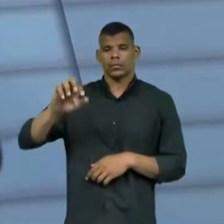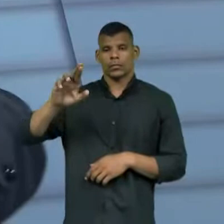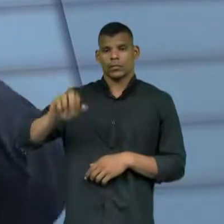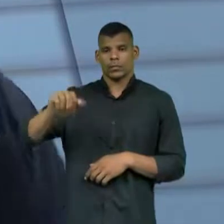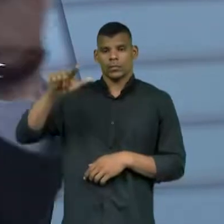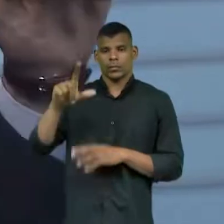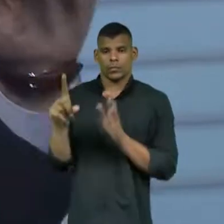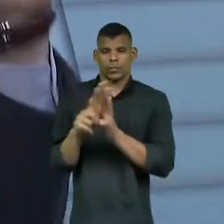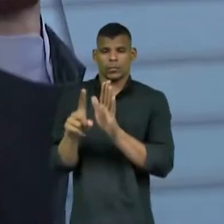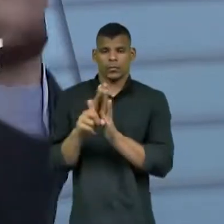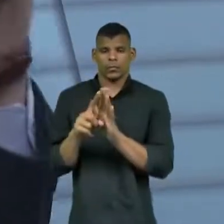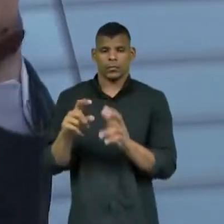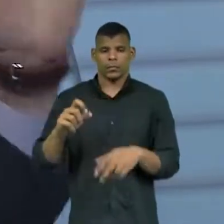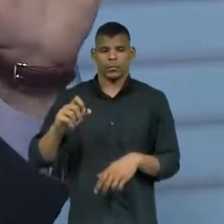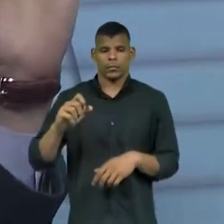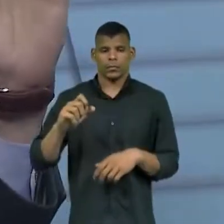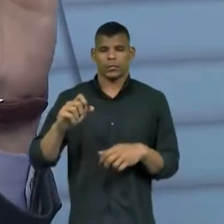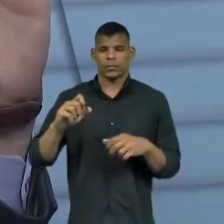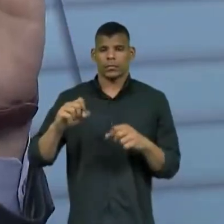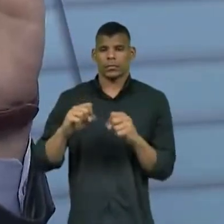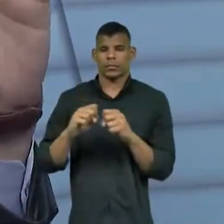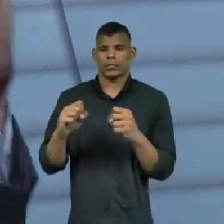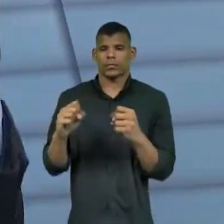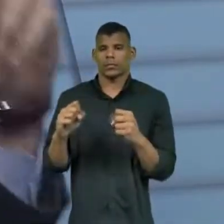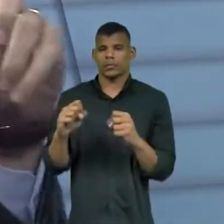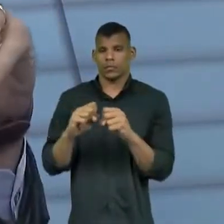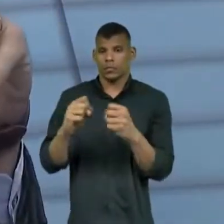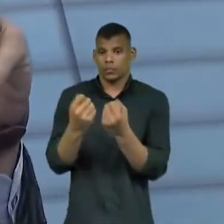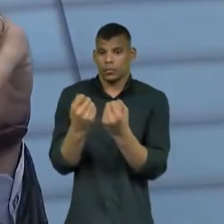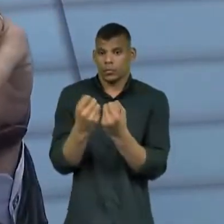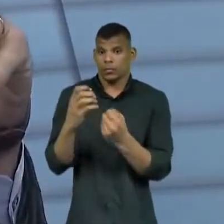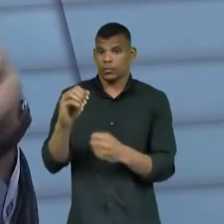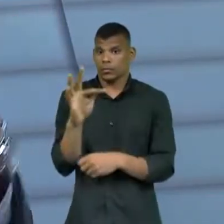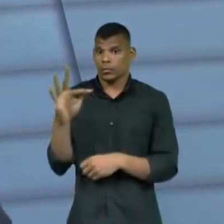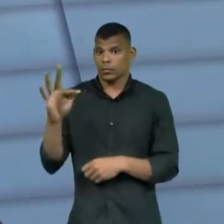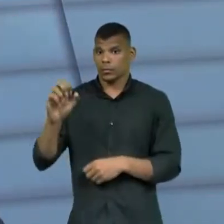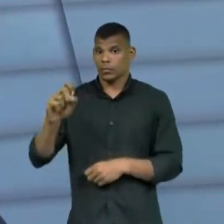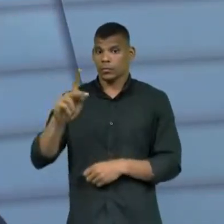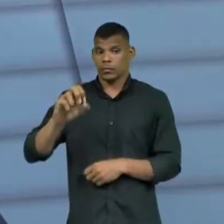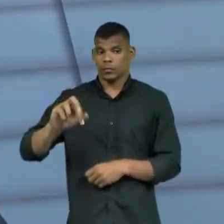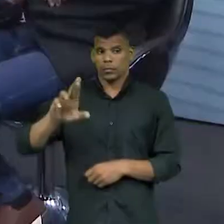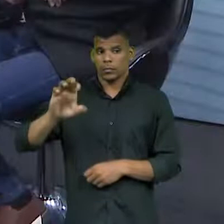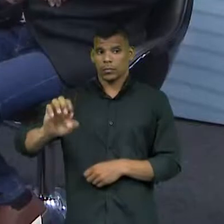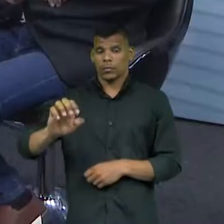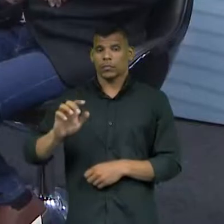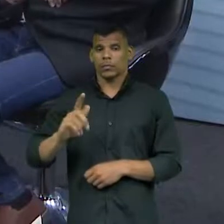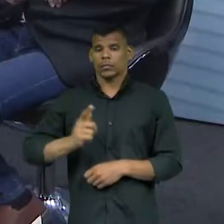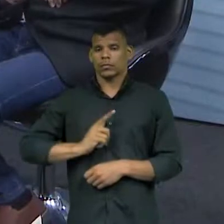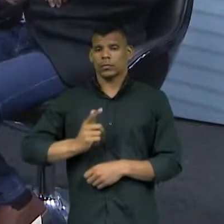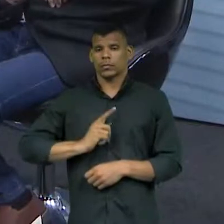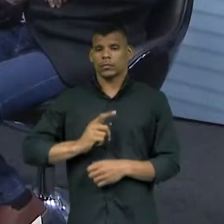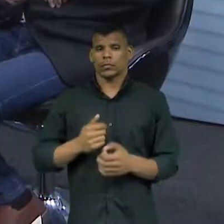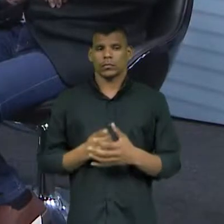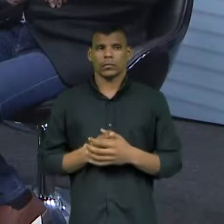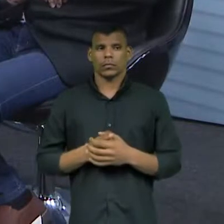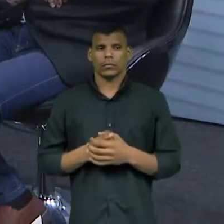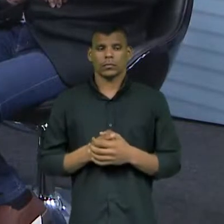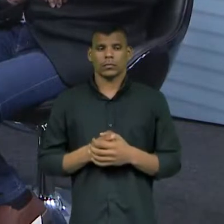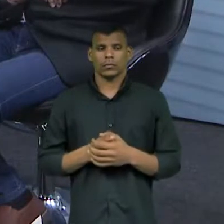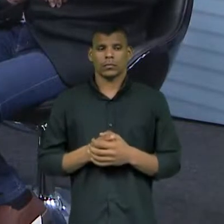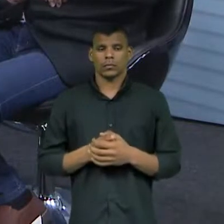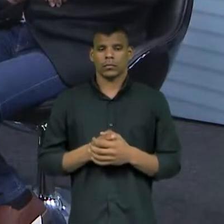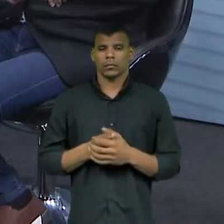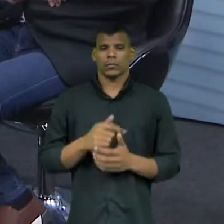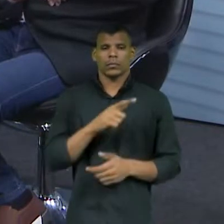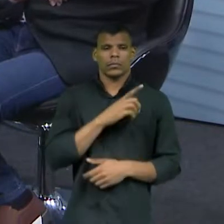Senado, esqueça eólicas offshore no Brasil. Então, isso é um risco. Então, nós temos um grande deputado aqui,